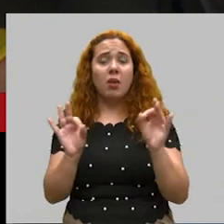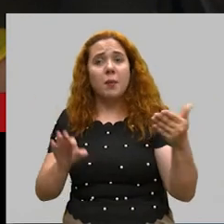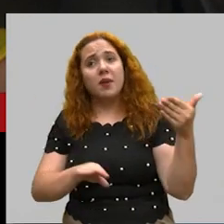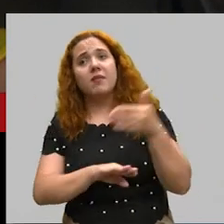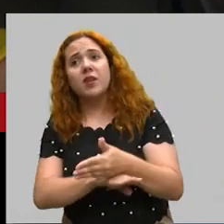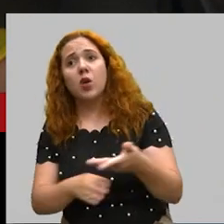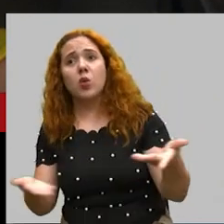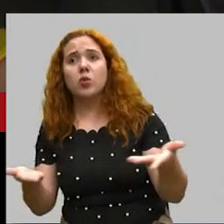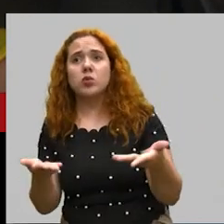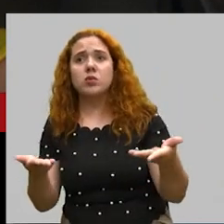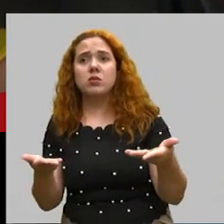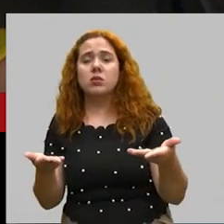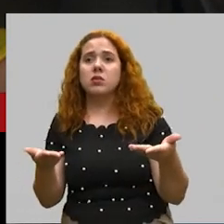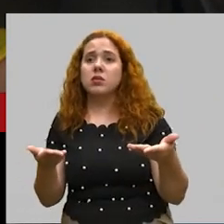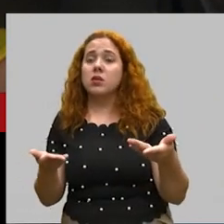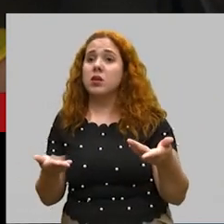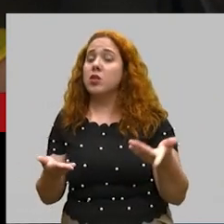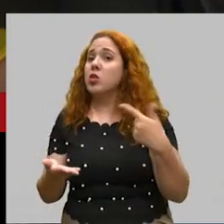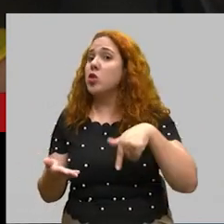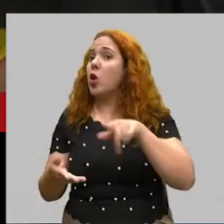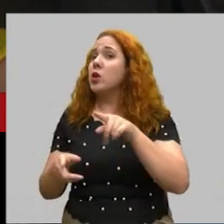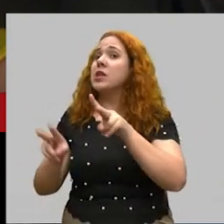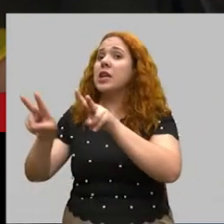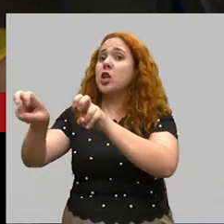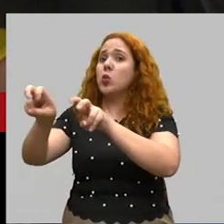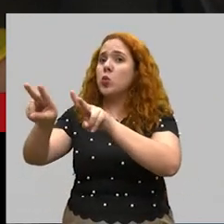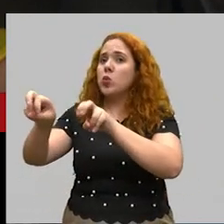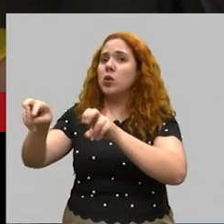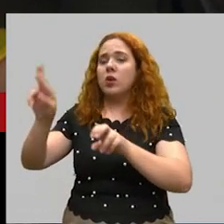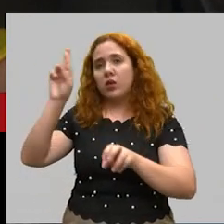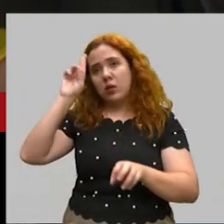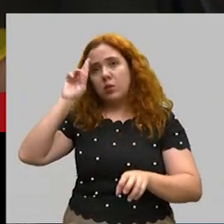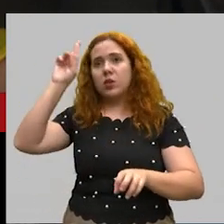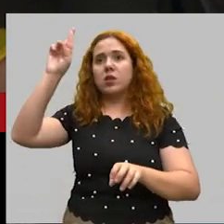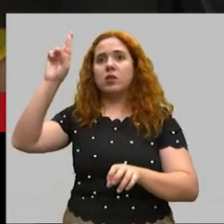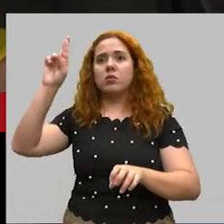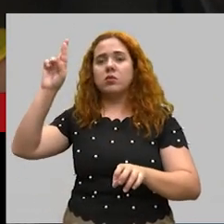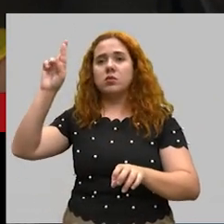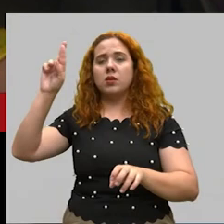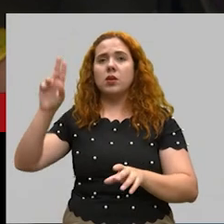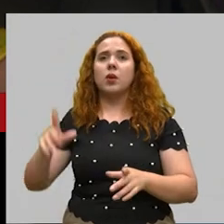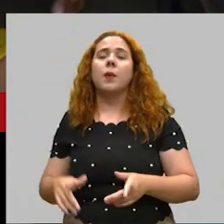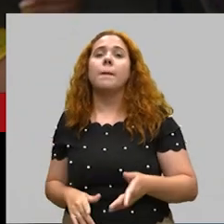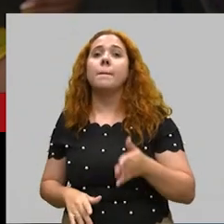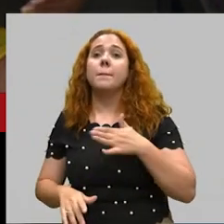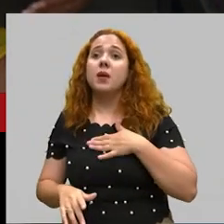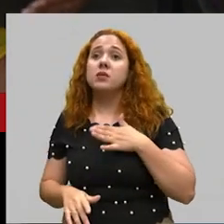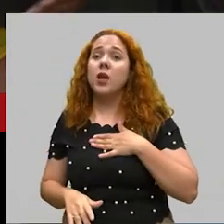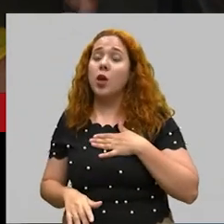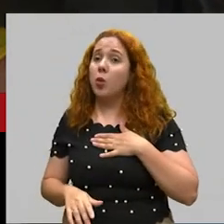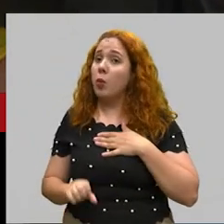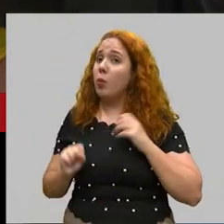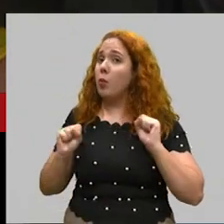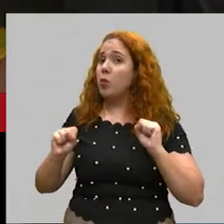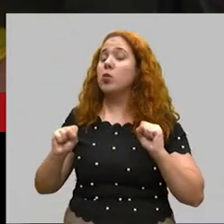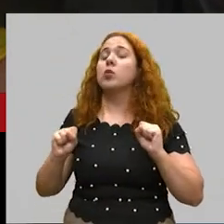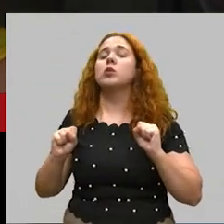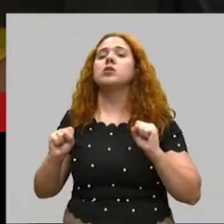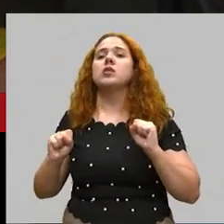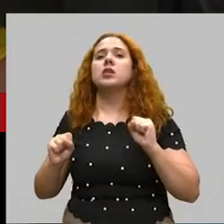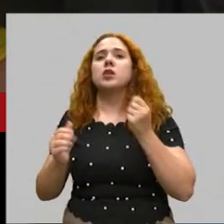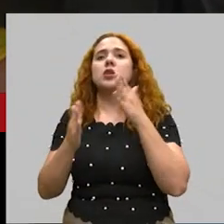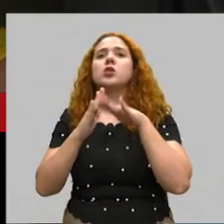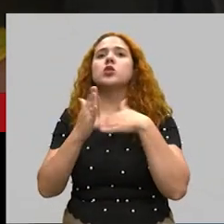maioria dos Agricultores que nós representamos eu sou agricultor Mas eu tive a oportunidade de estudar de me